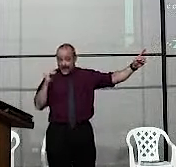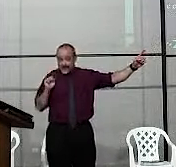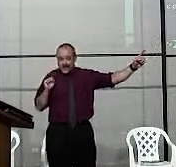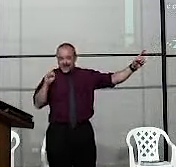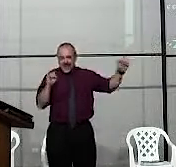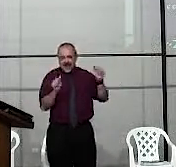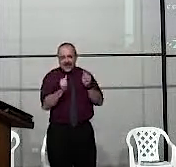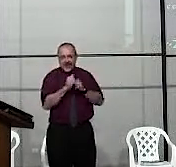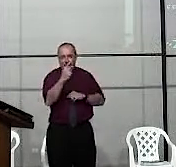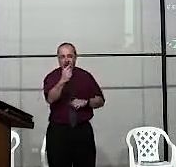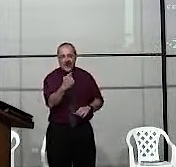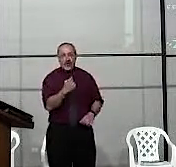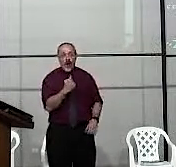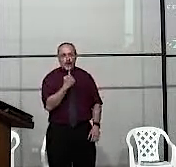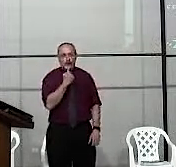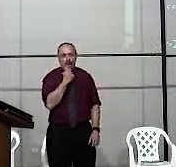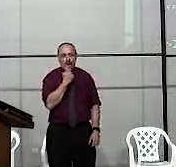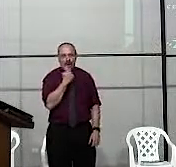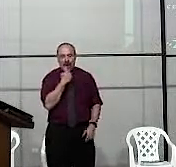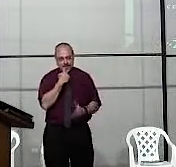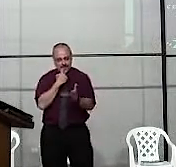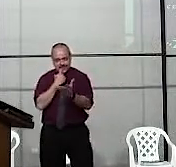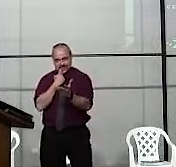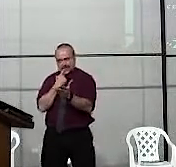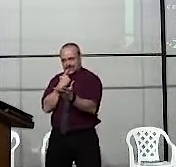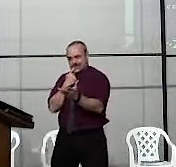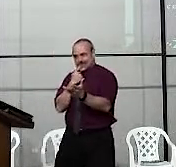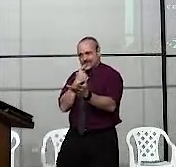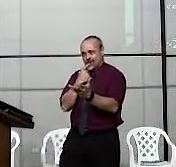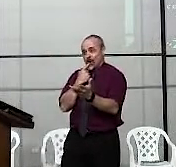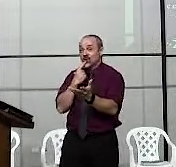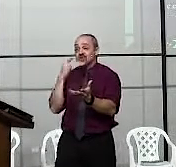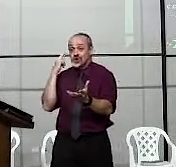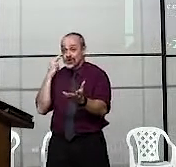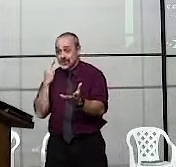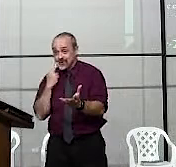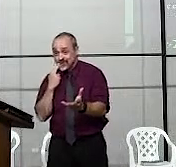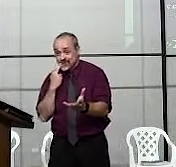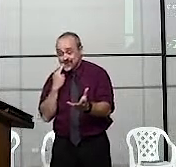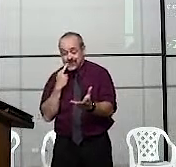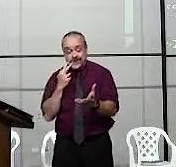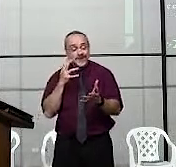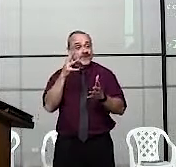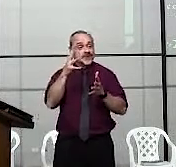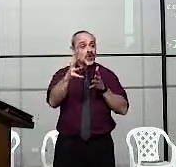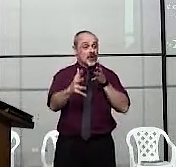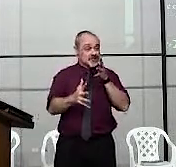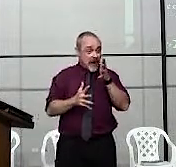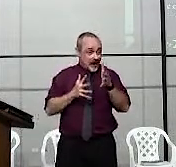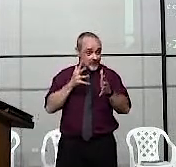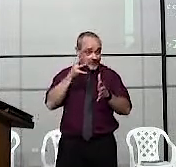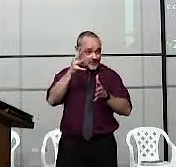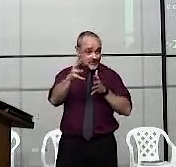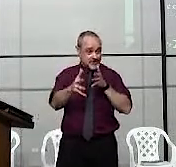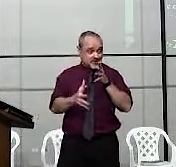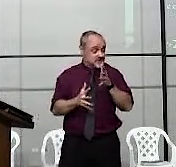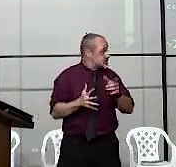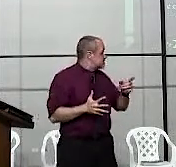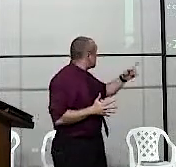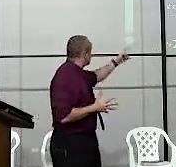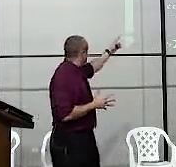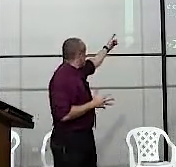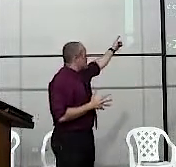saber, se com a tua boca, ou os surdos, com as